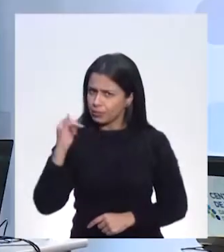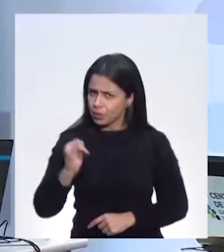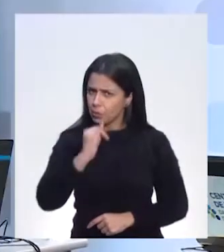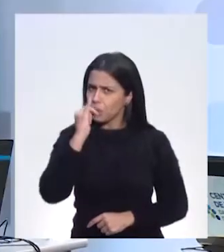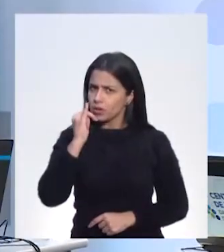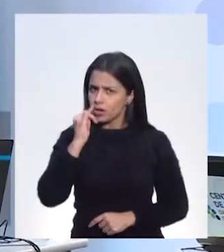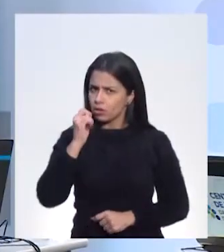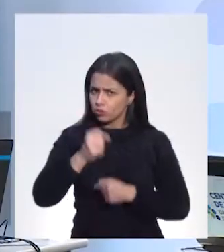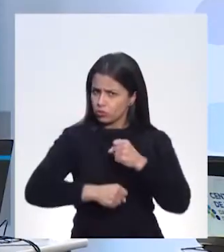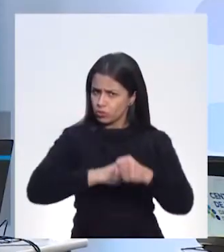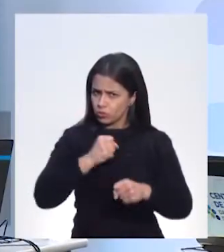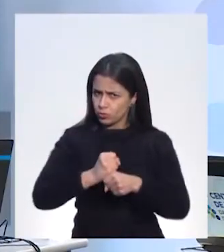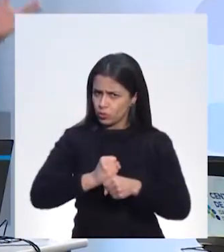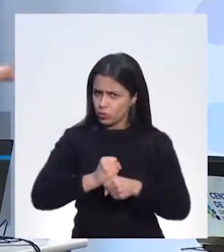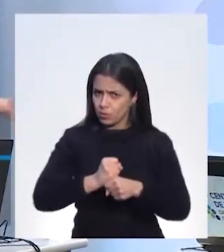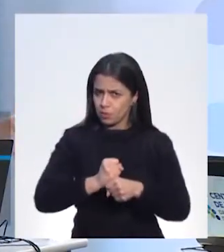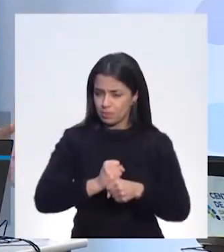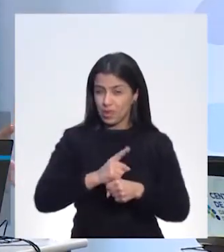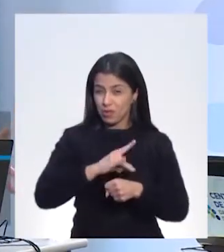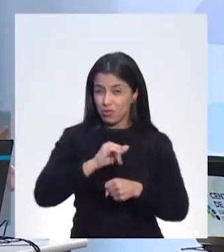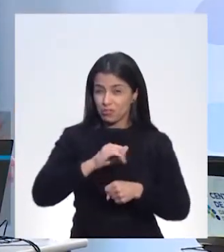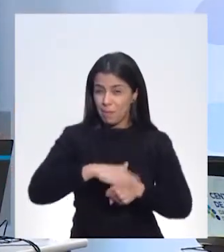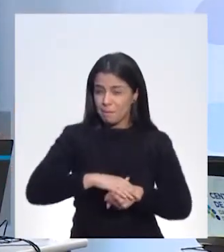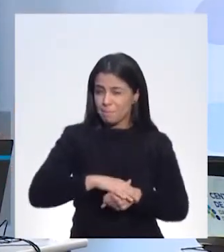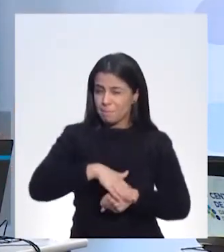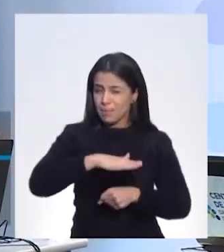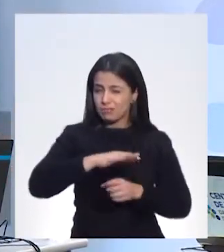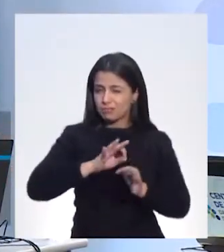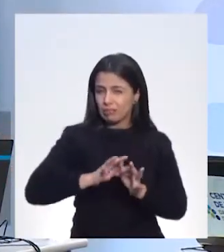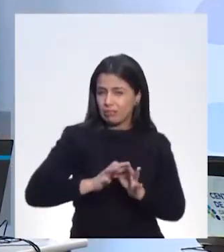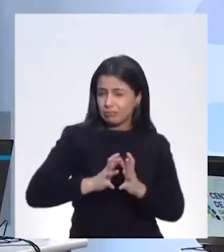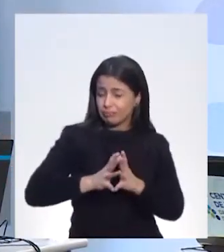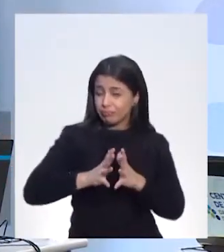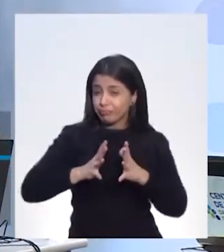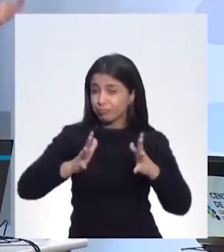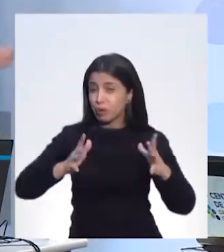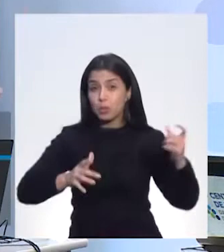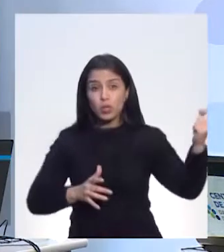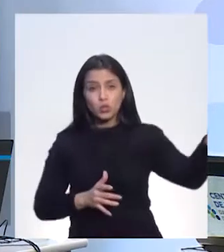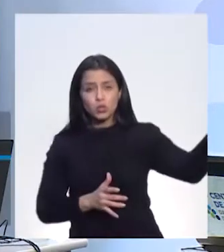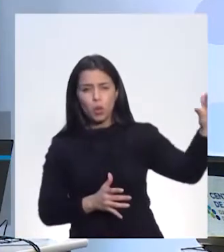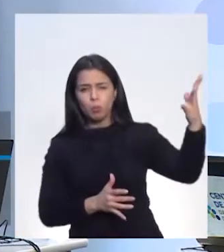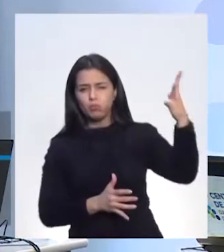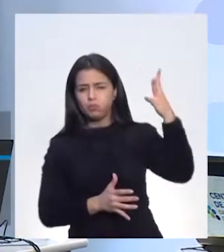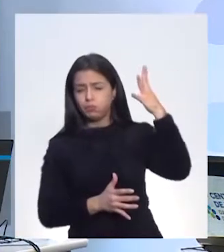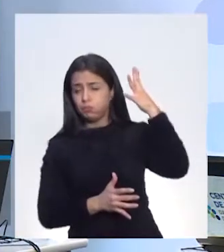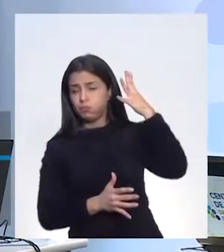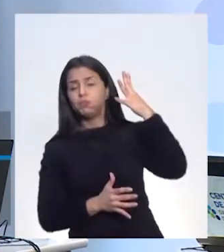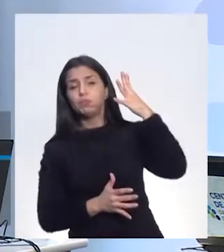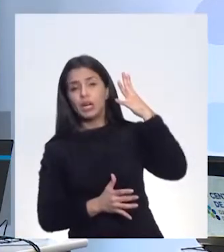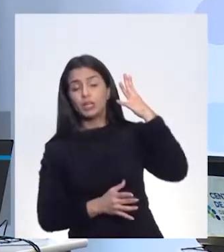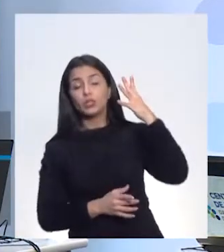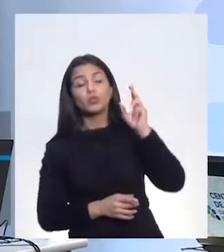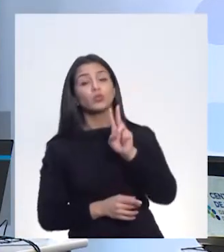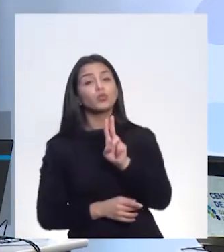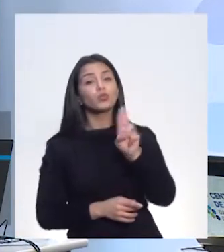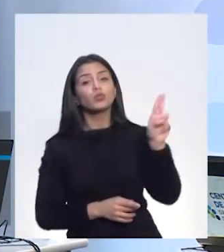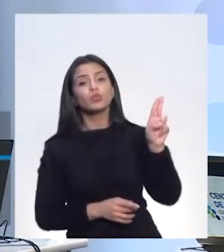é o dia mais comprido que nós temos, quer dizer, que o sol brilha por mais tempo, ele é